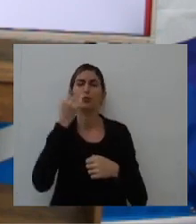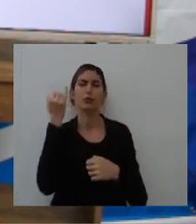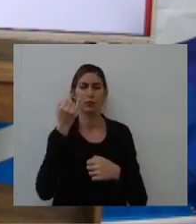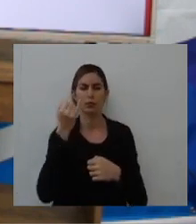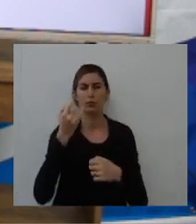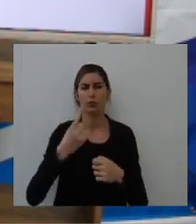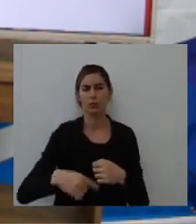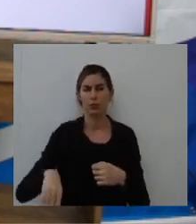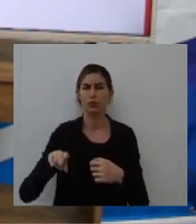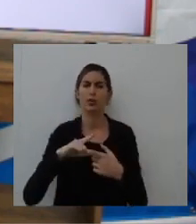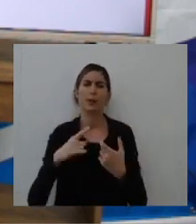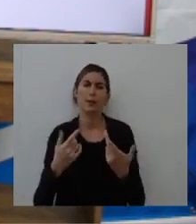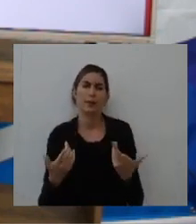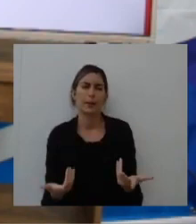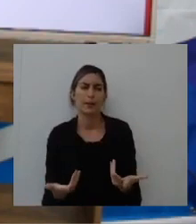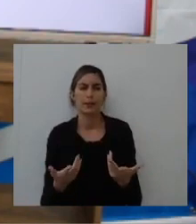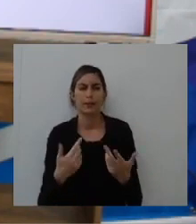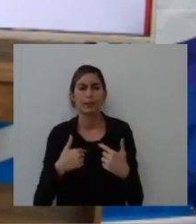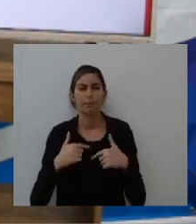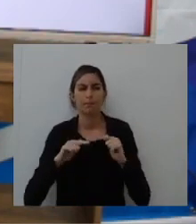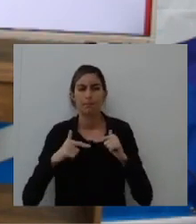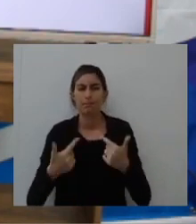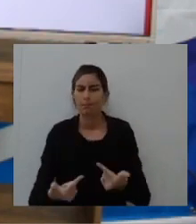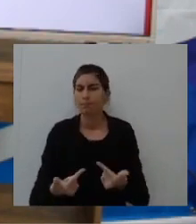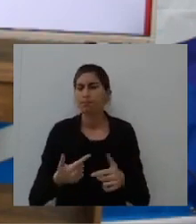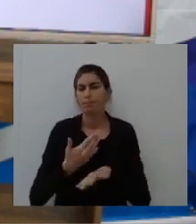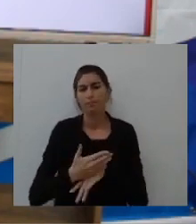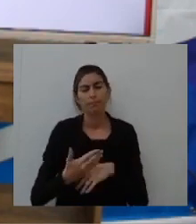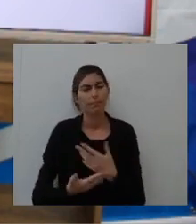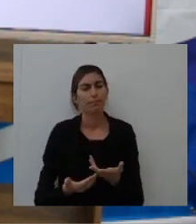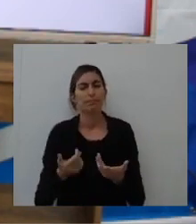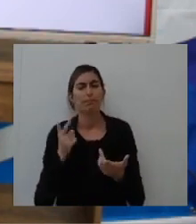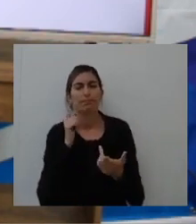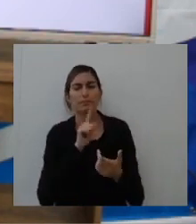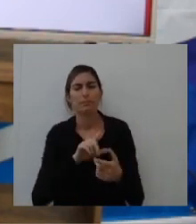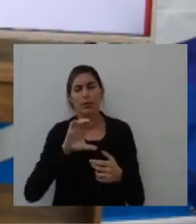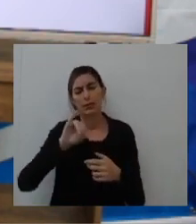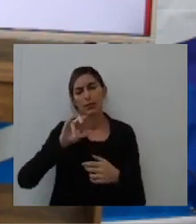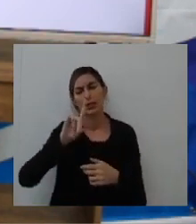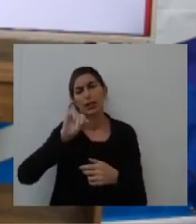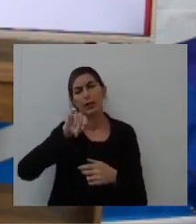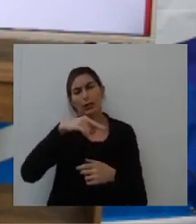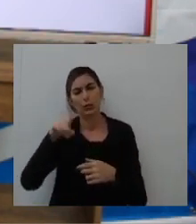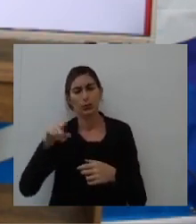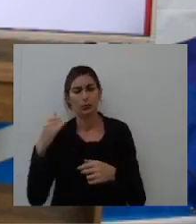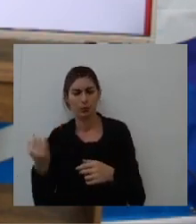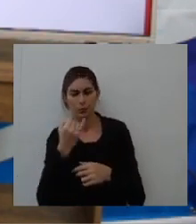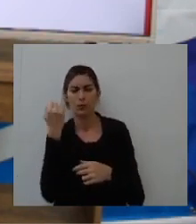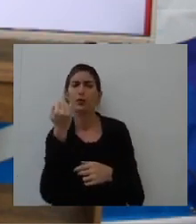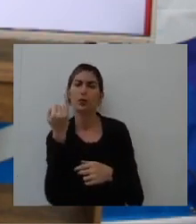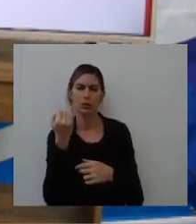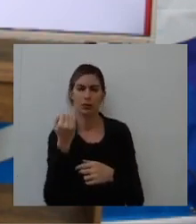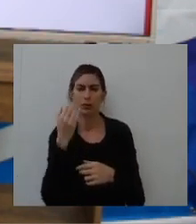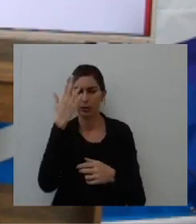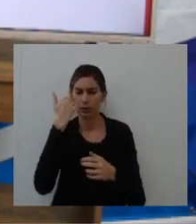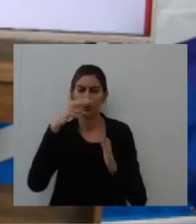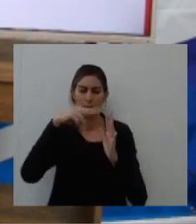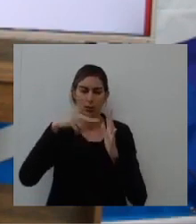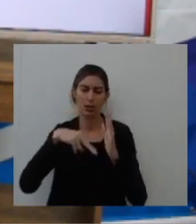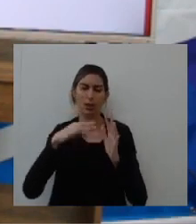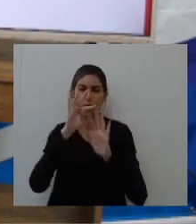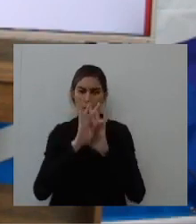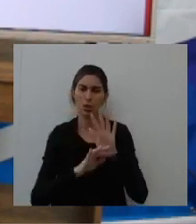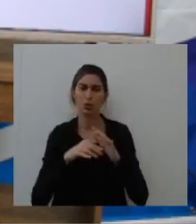o nosso, assim, ter um exercício cidadão. Ou seja, é importante que a gente saiba ler um texto para